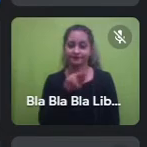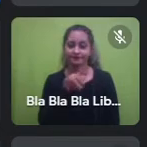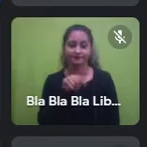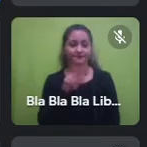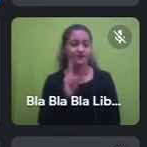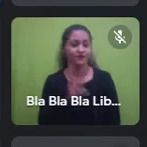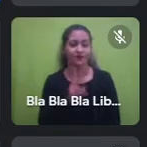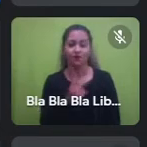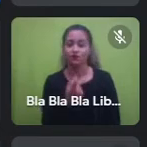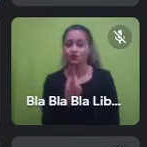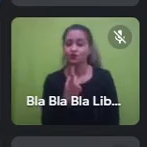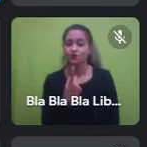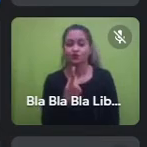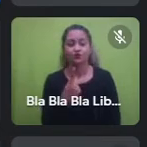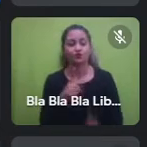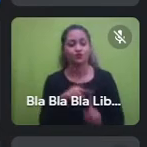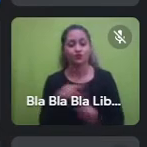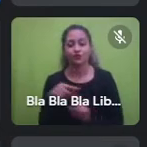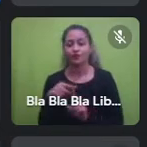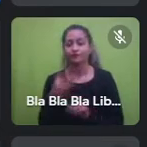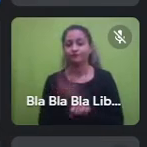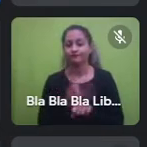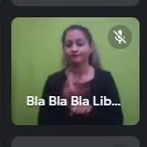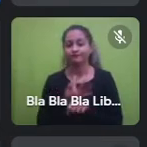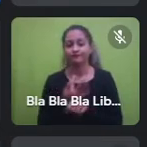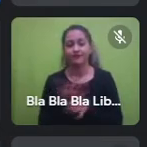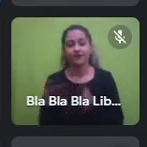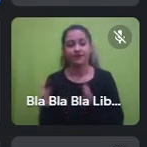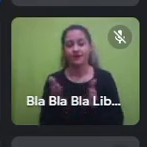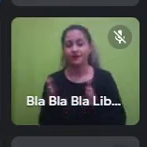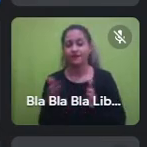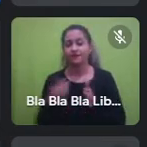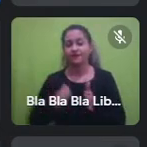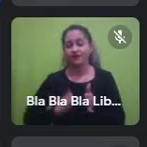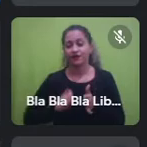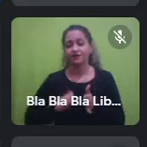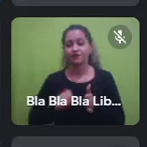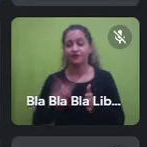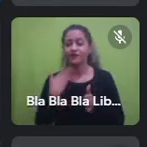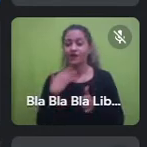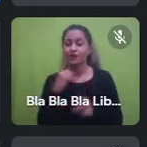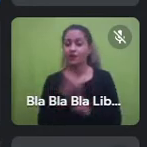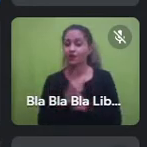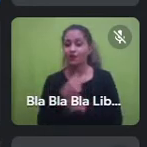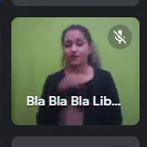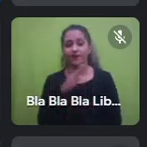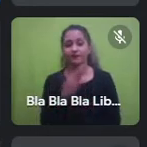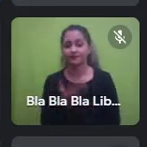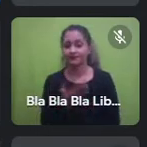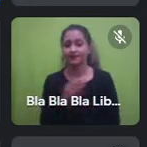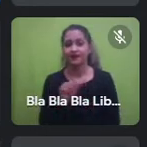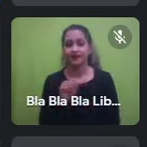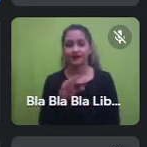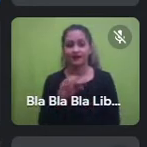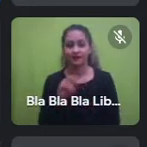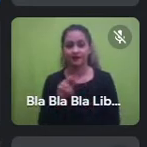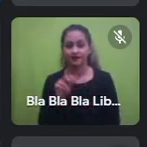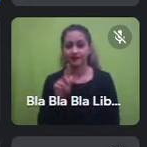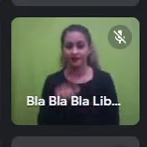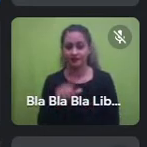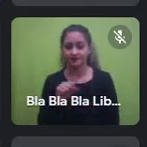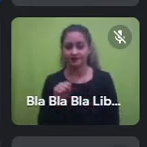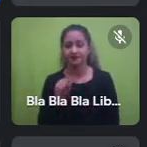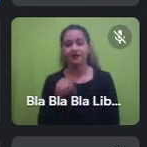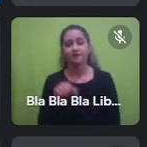menos nessa época agora, no verão, a gente encontrou basicamente os acarás, mostrando a